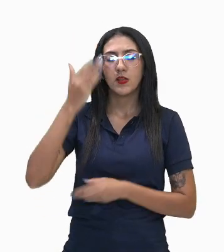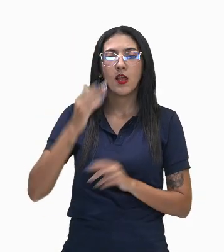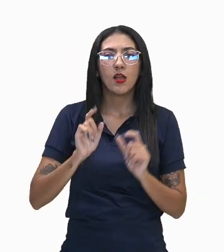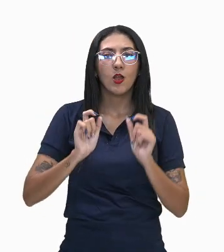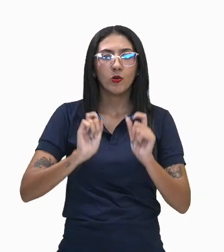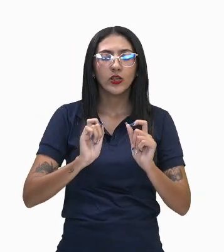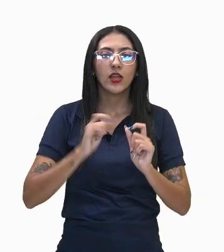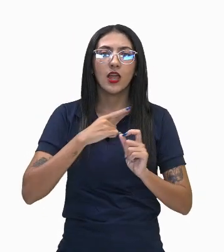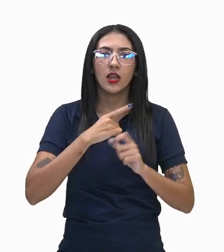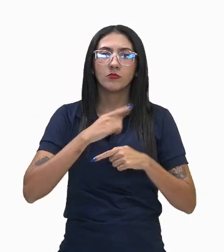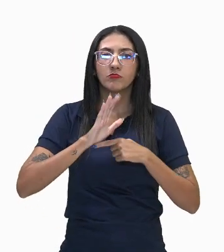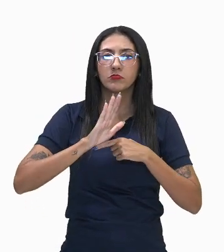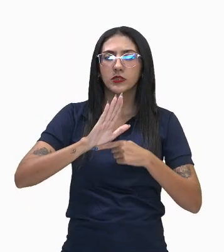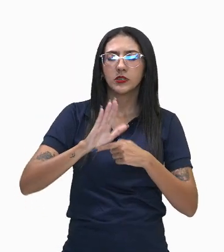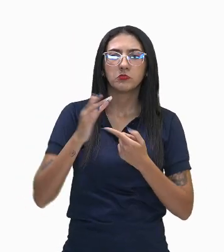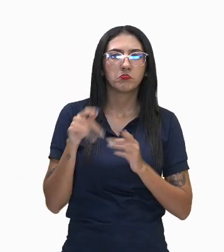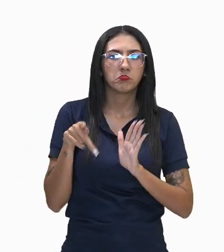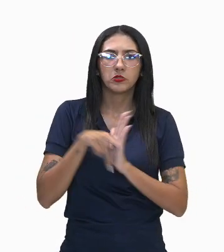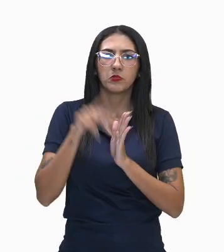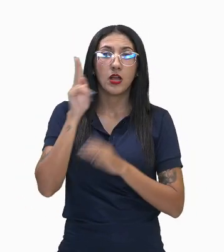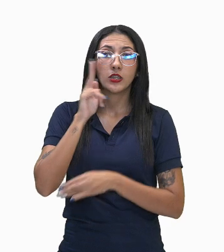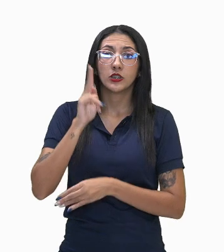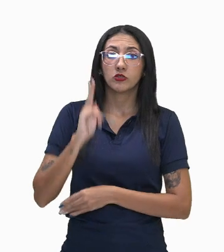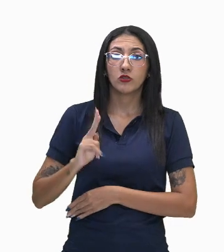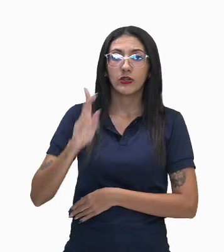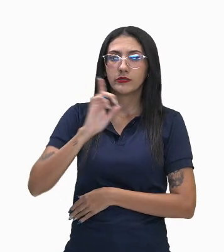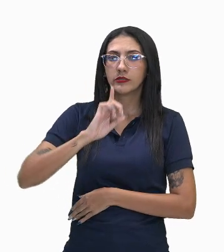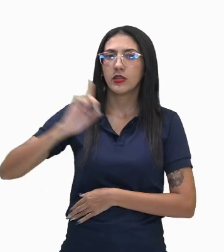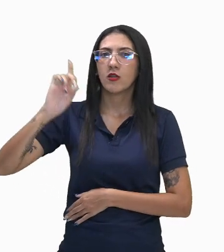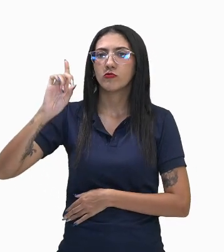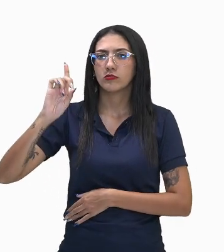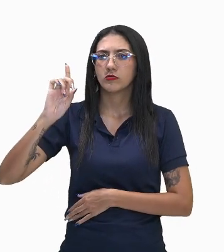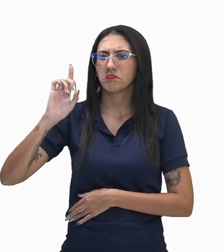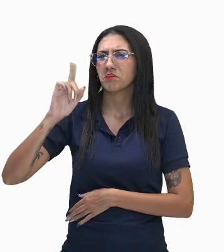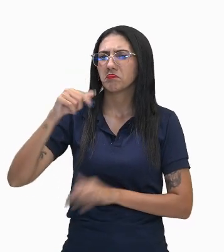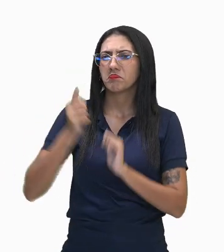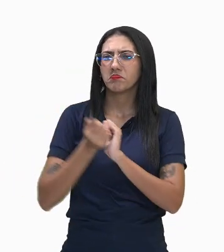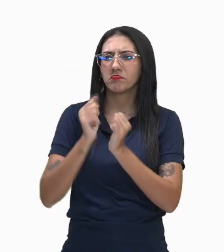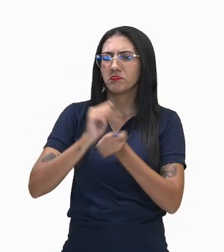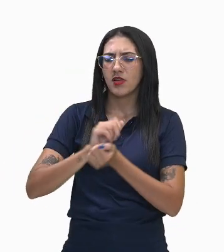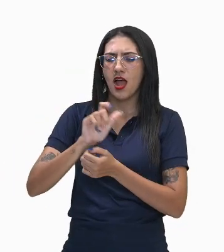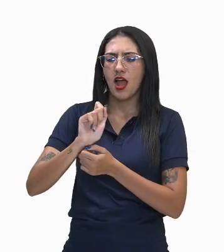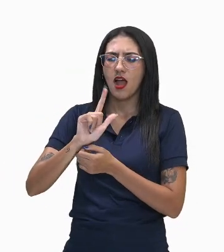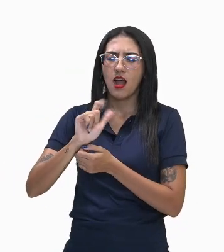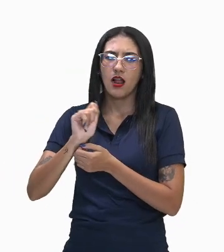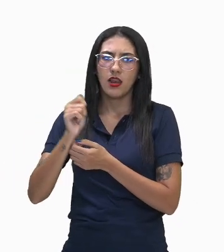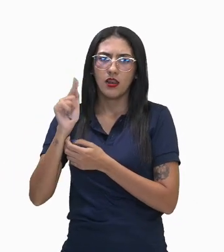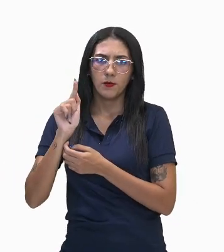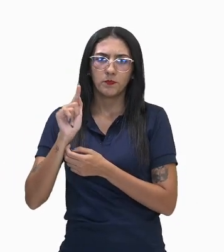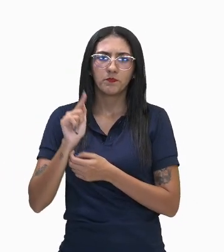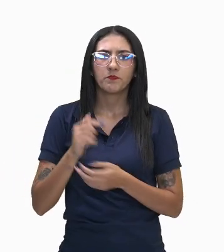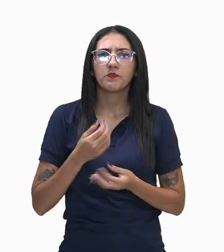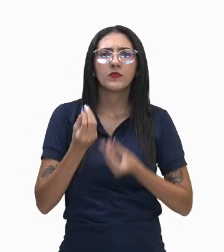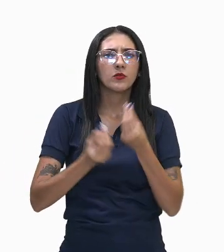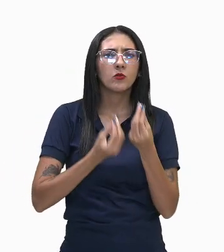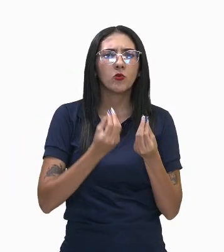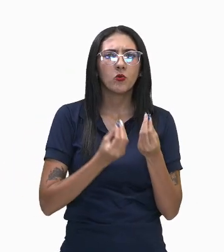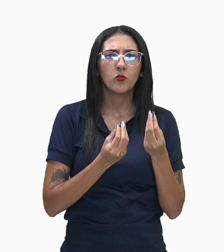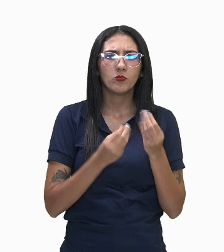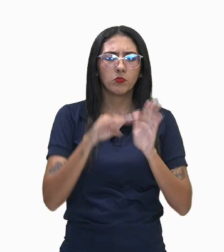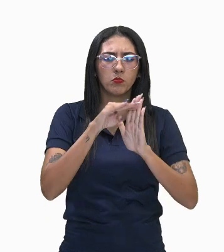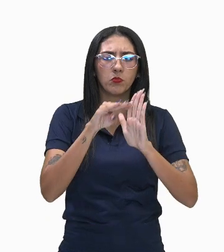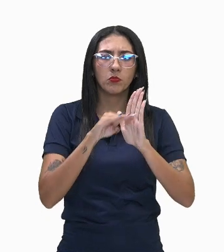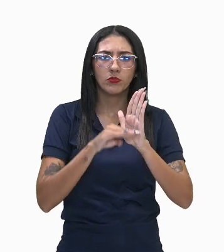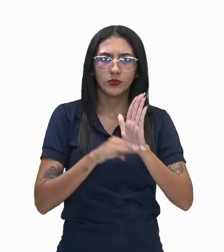revelação de Deus, que é Alá, em árabe. Esse texto sagrado, ele está dividido da seguinte forma: